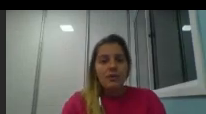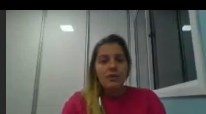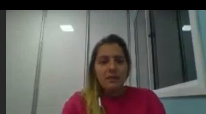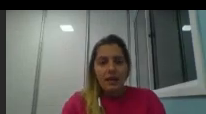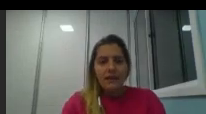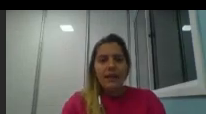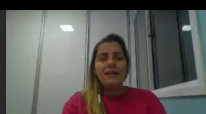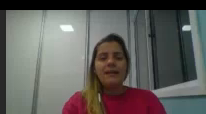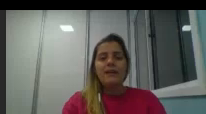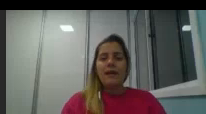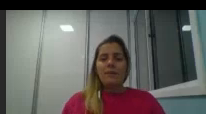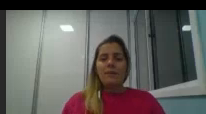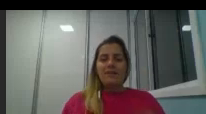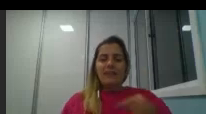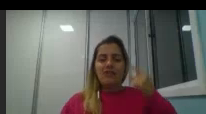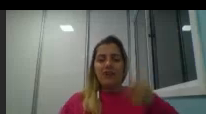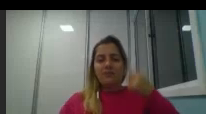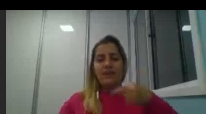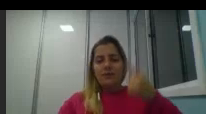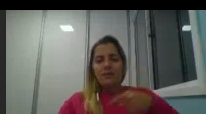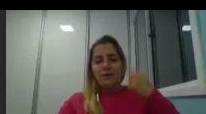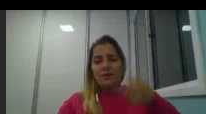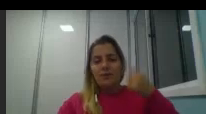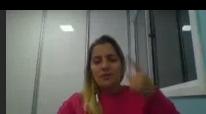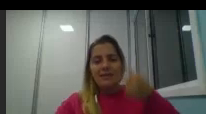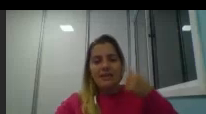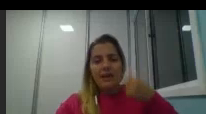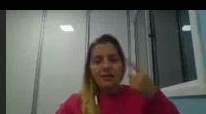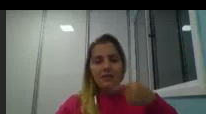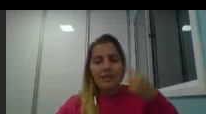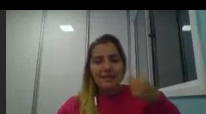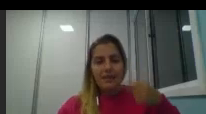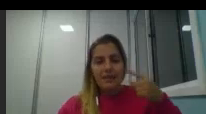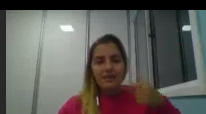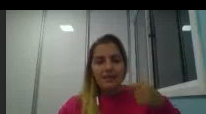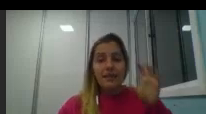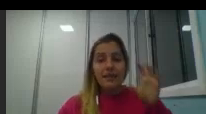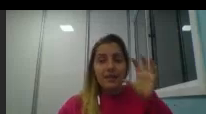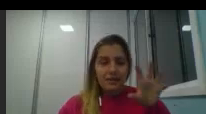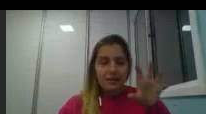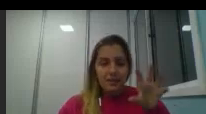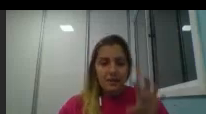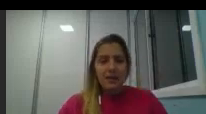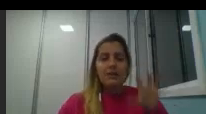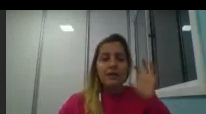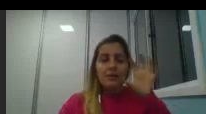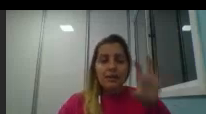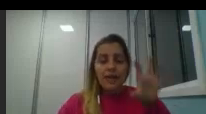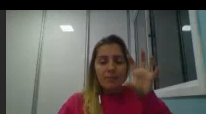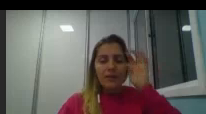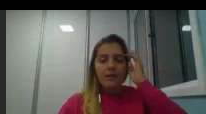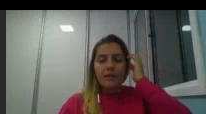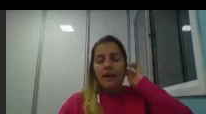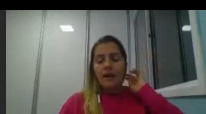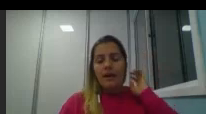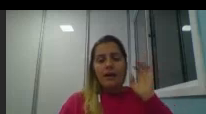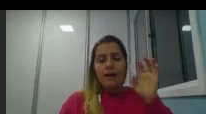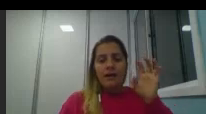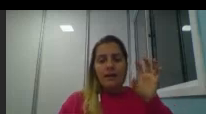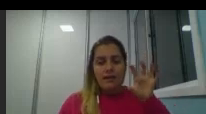e ele cruze, ele tem ali uma série de ervilhas que foram cruzadas e recruzadas entre si, lisas, dando